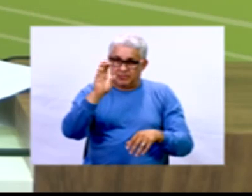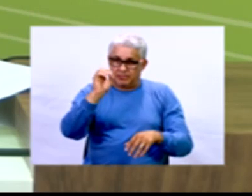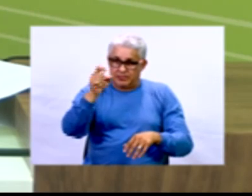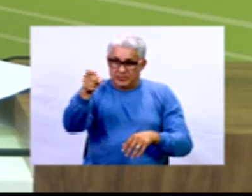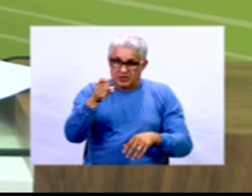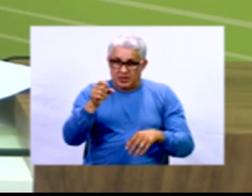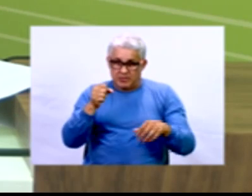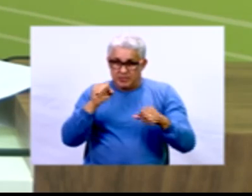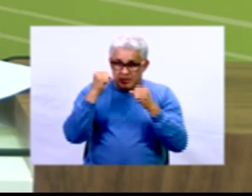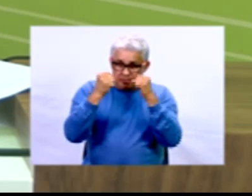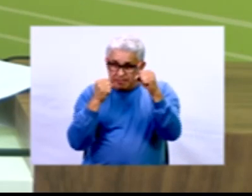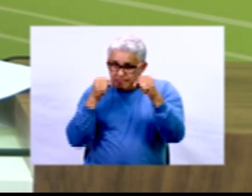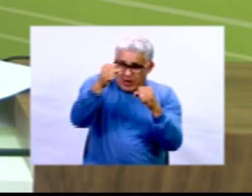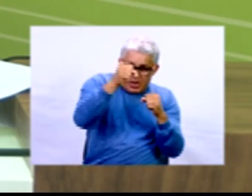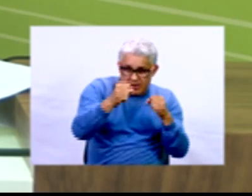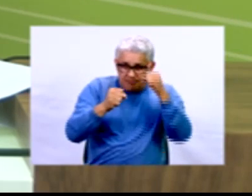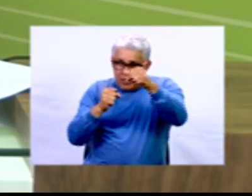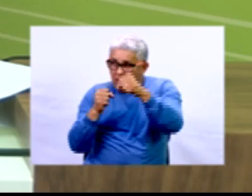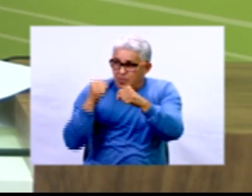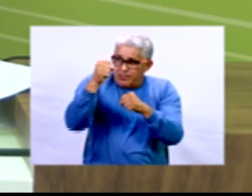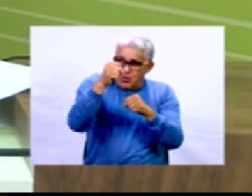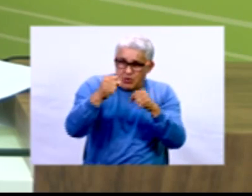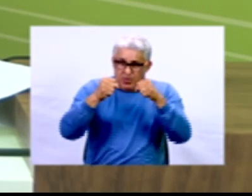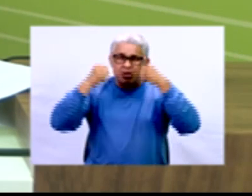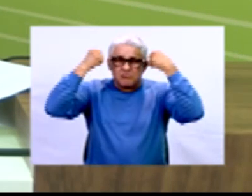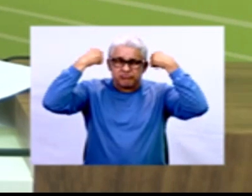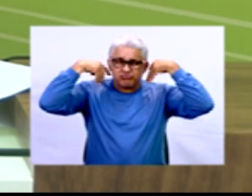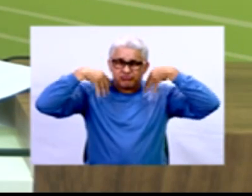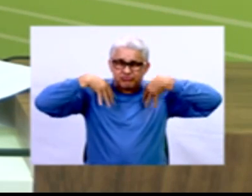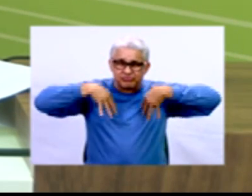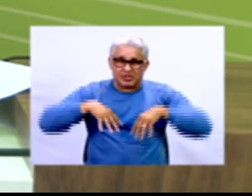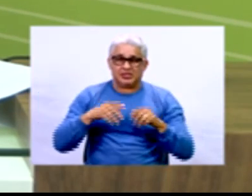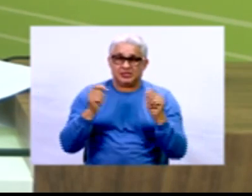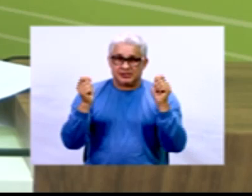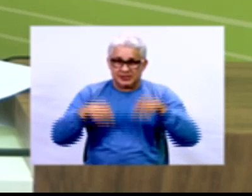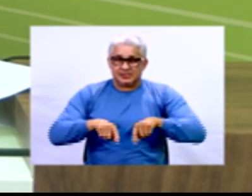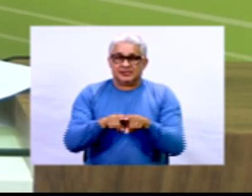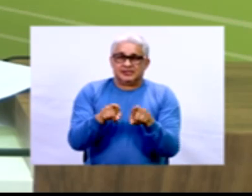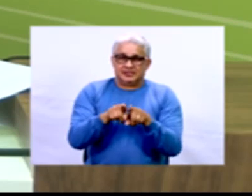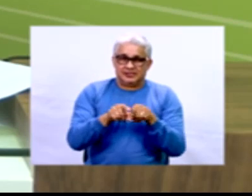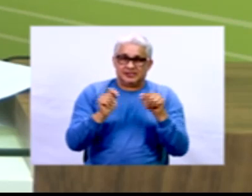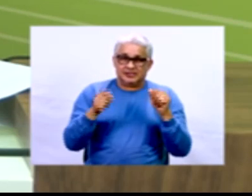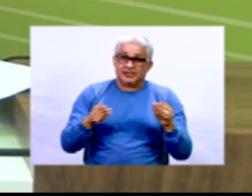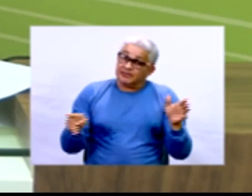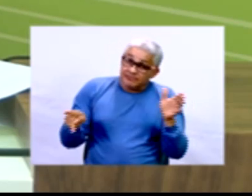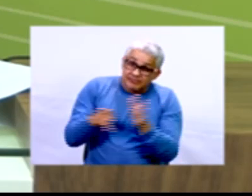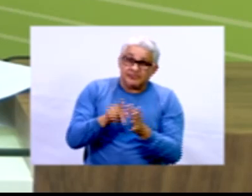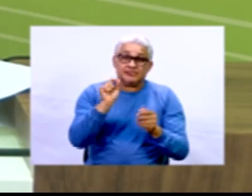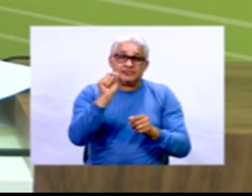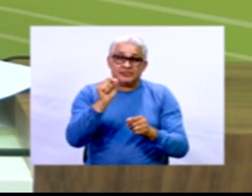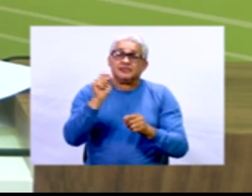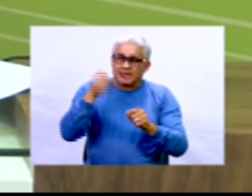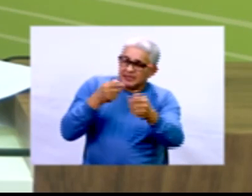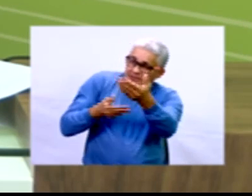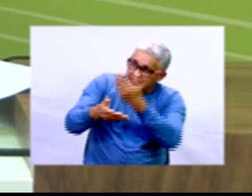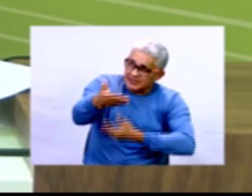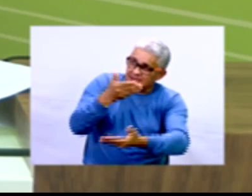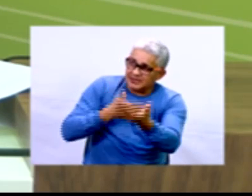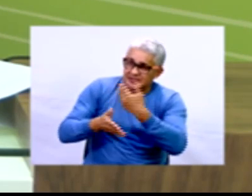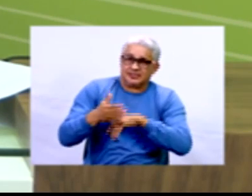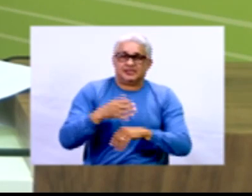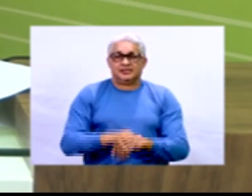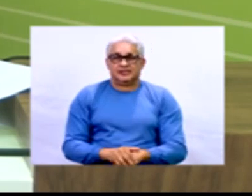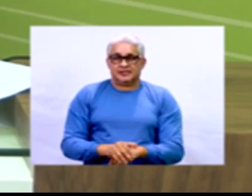dando soco, queimando calorias e tudo isso é voltado para quê? Para que haja uma interação, para que a gente não